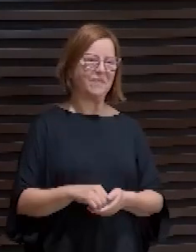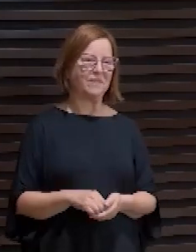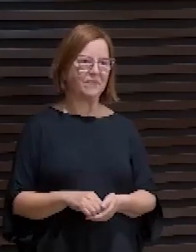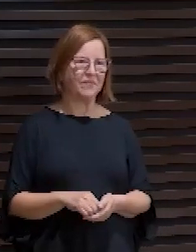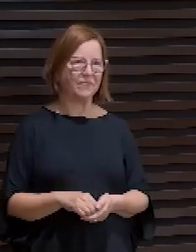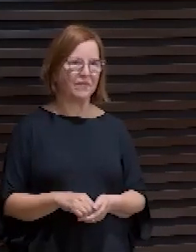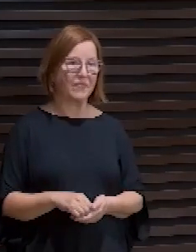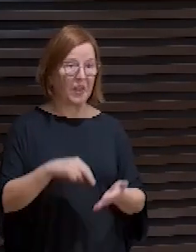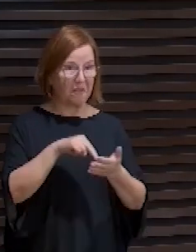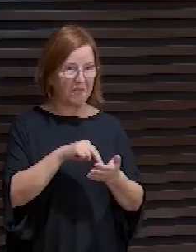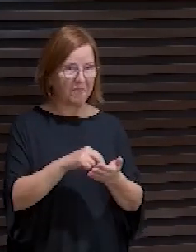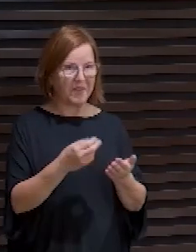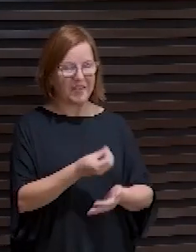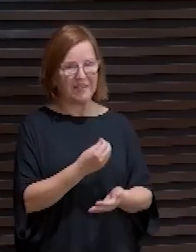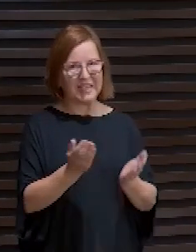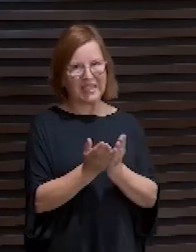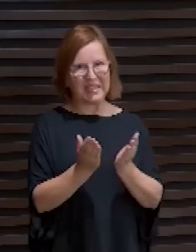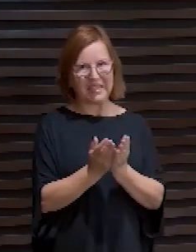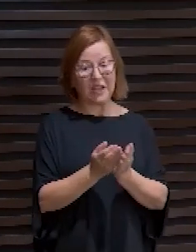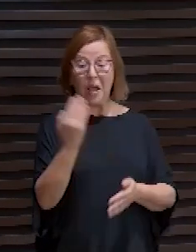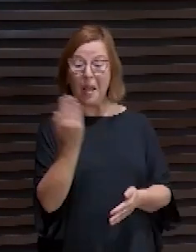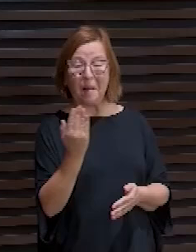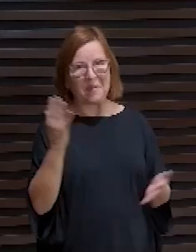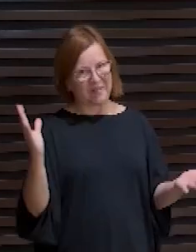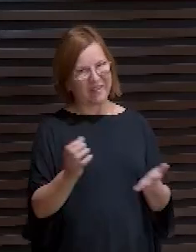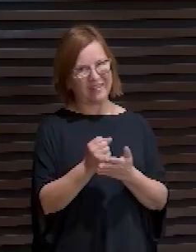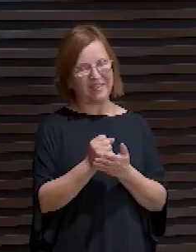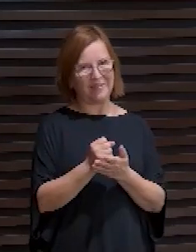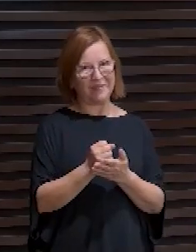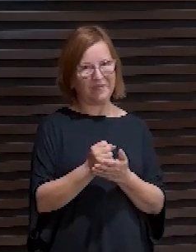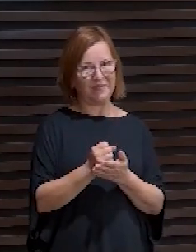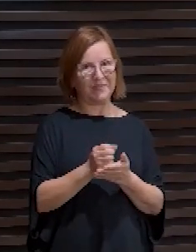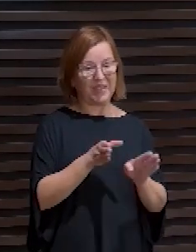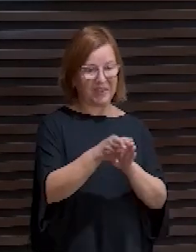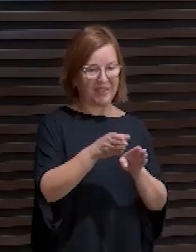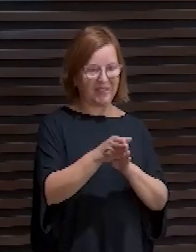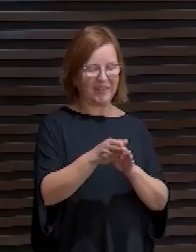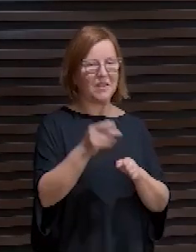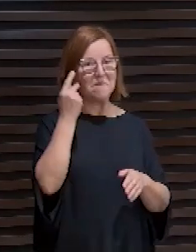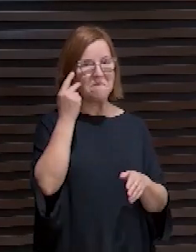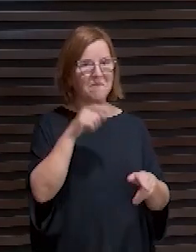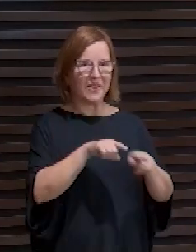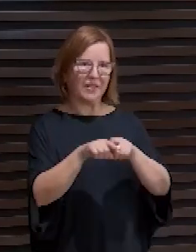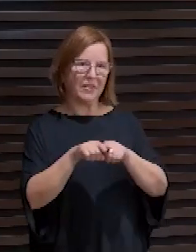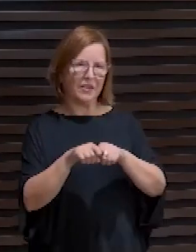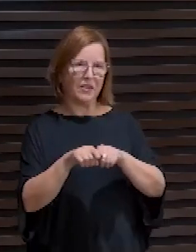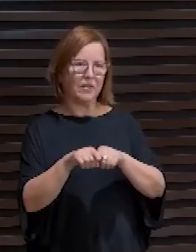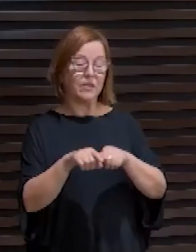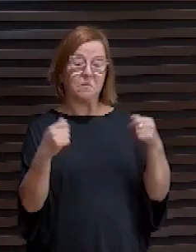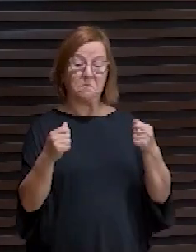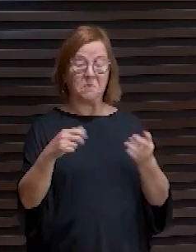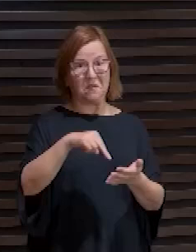perseverança na vida cristã é uma prova da salvação. A exortação aos irmãos é que permaneçam